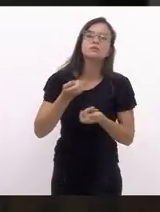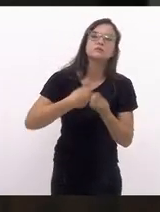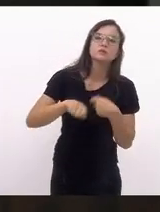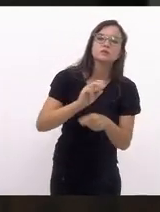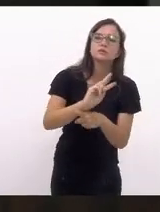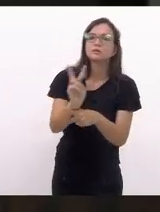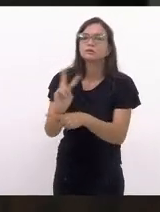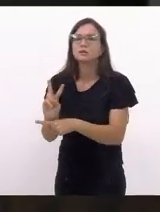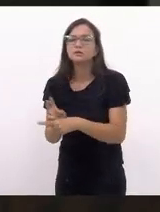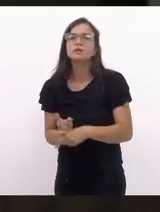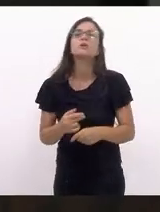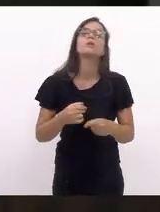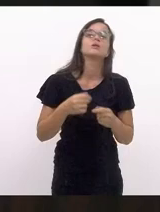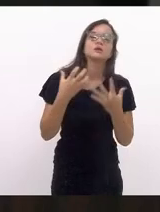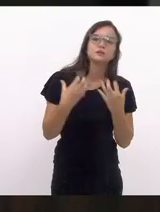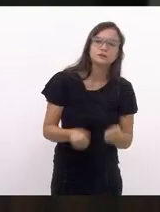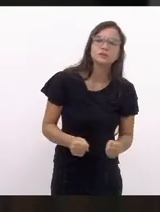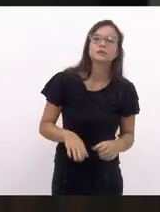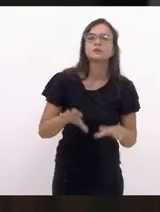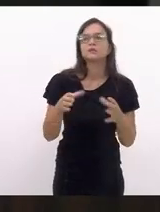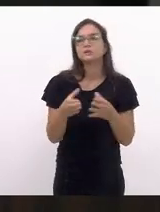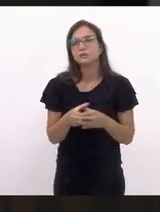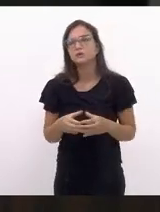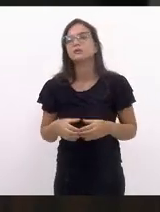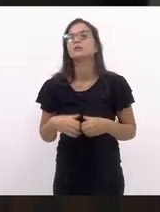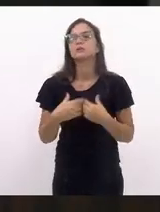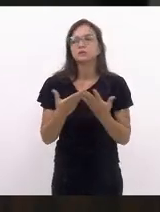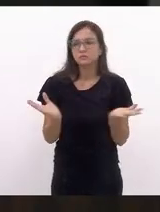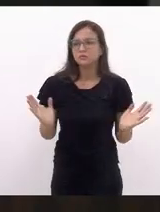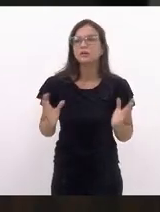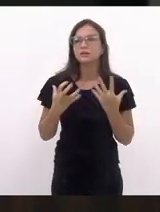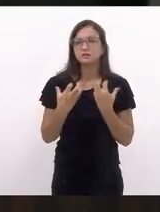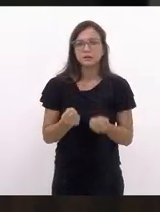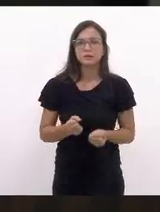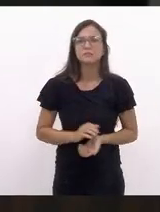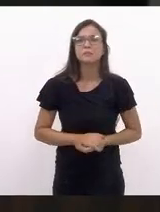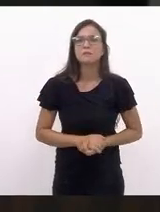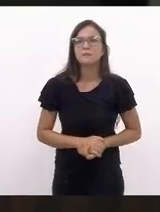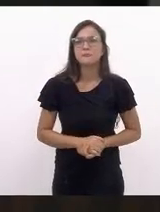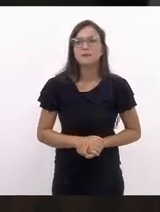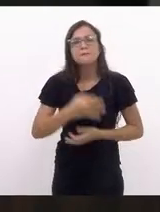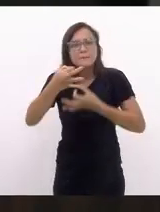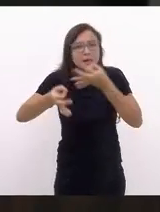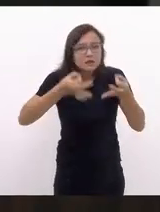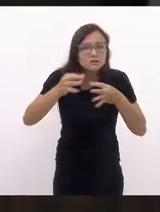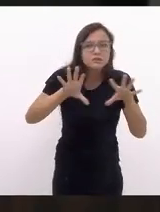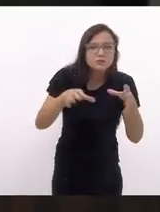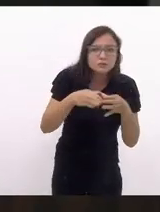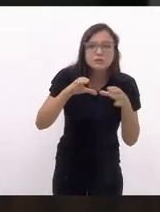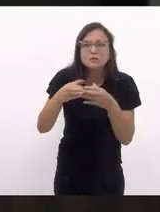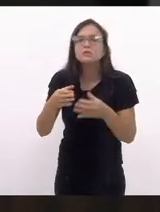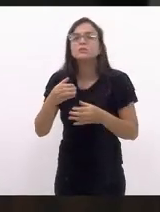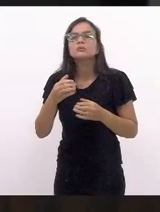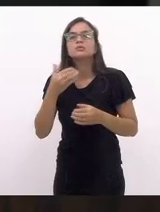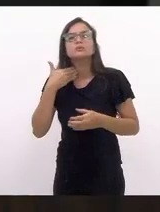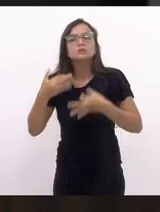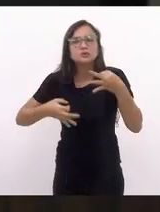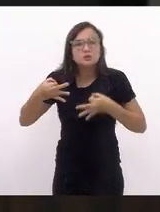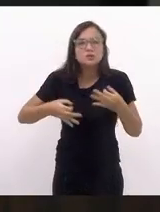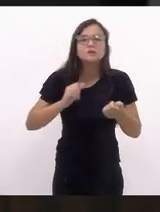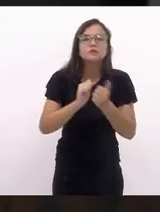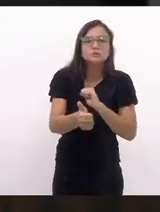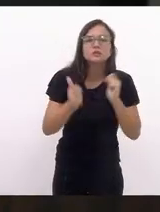favorável relator Deputado Luiz Martins que ainda a mangueira Marcelo frente Waguinho entendendo de pareceres das comissões condições difíceis pode fazer